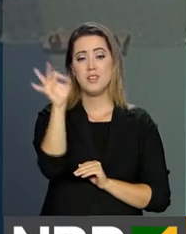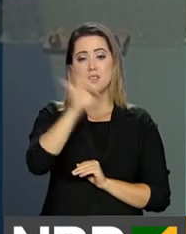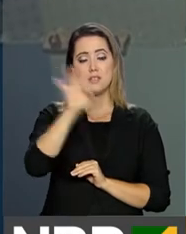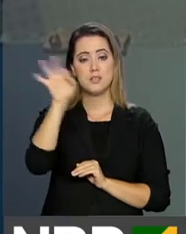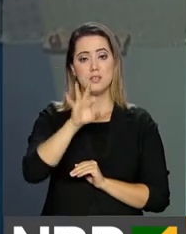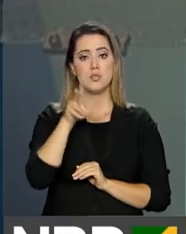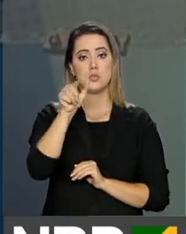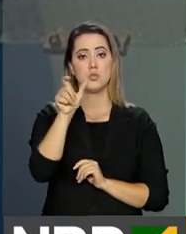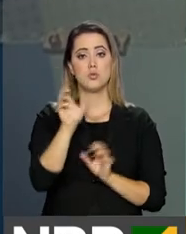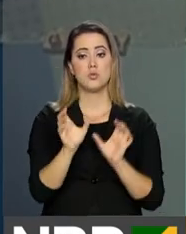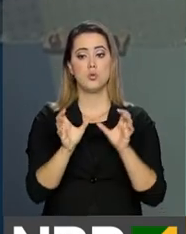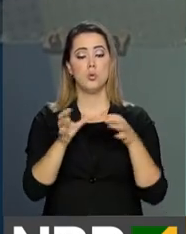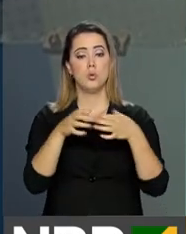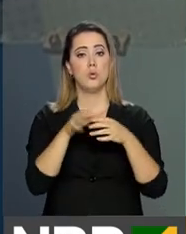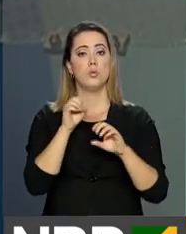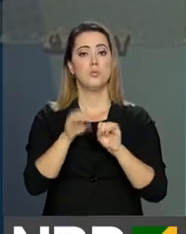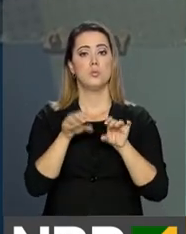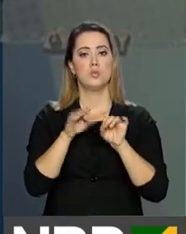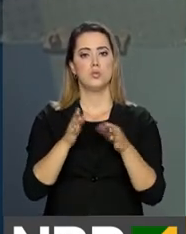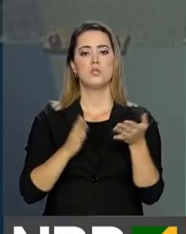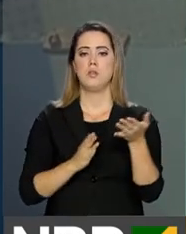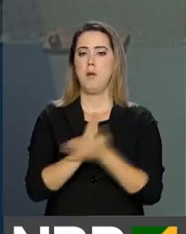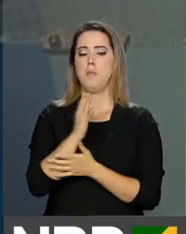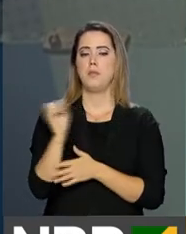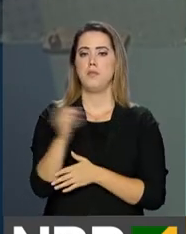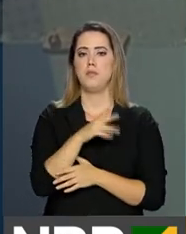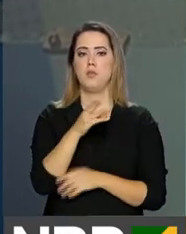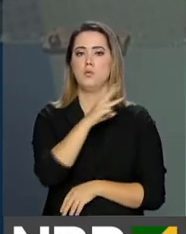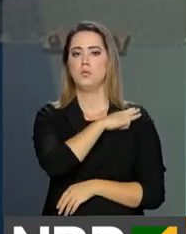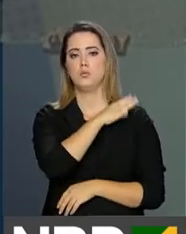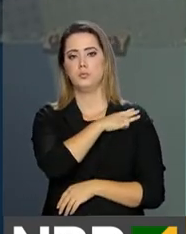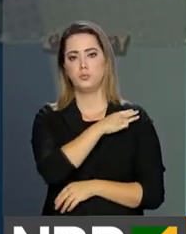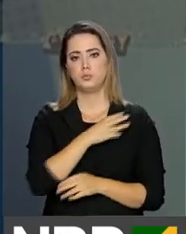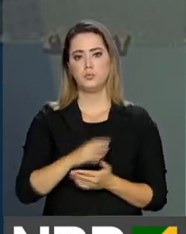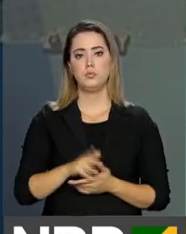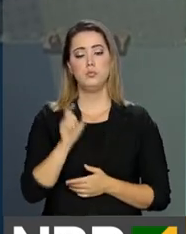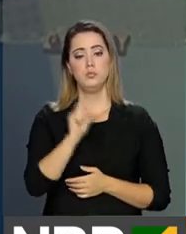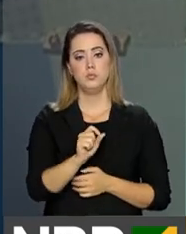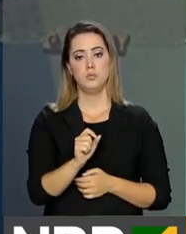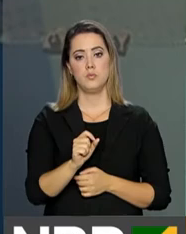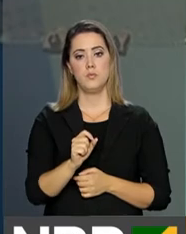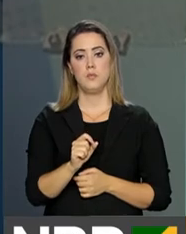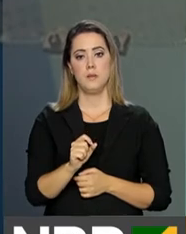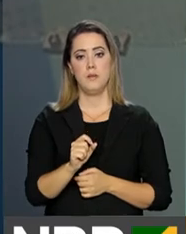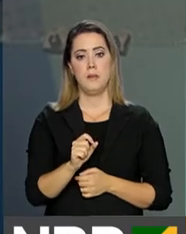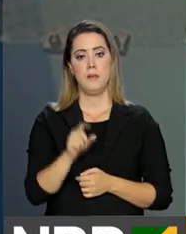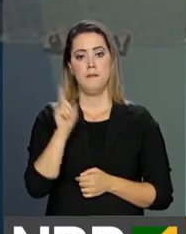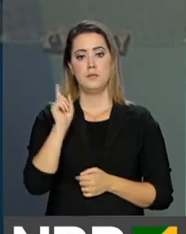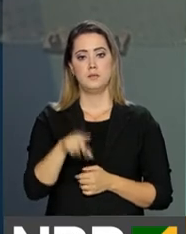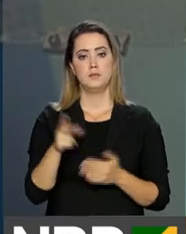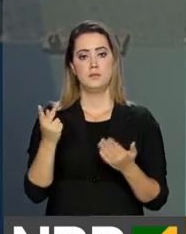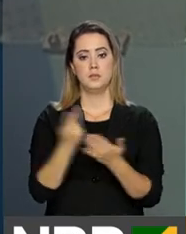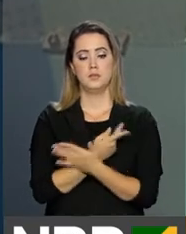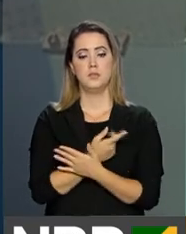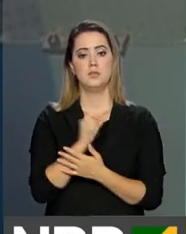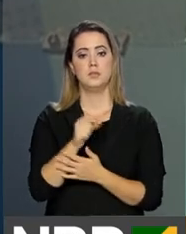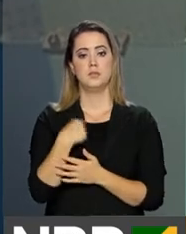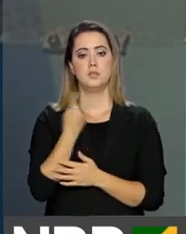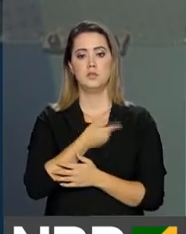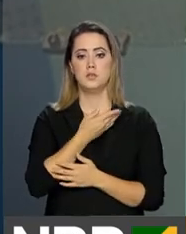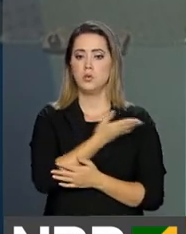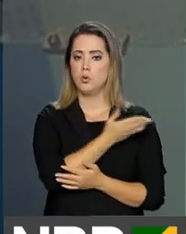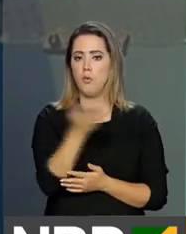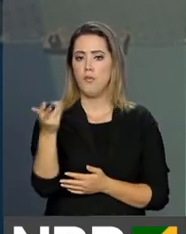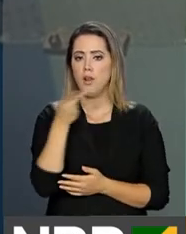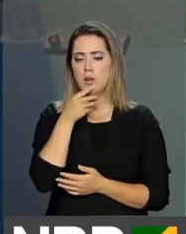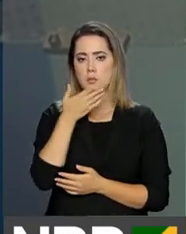95% do setor educacional aprova a reforma do ensino médio que foi realizada. Portanto, estou relatando aos